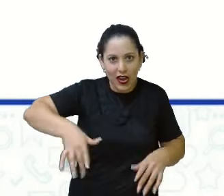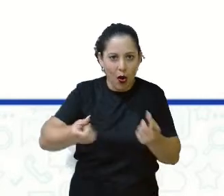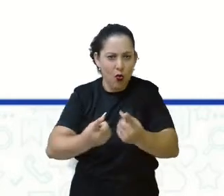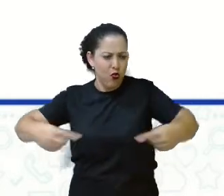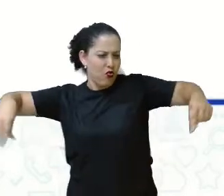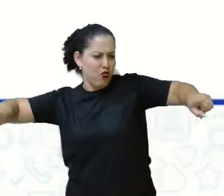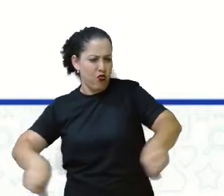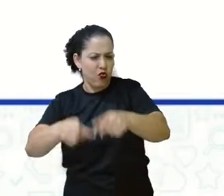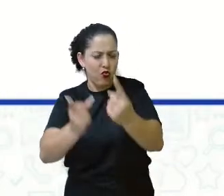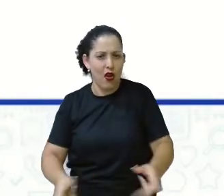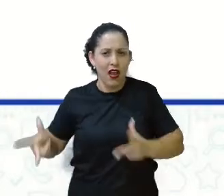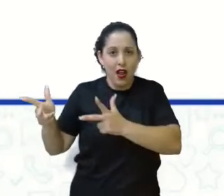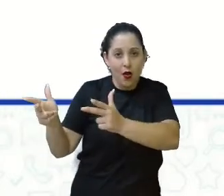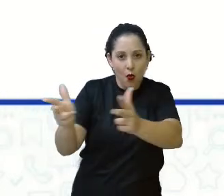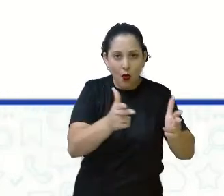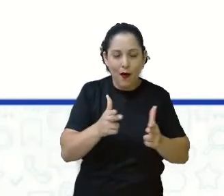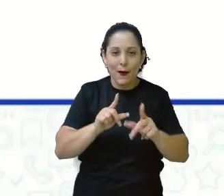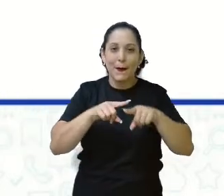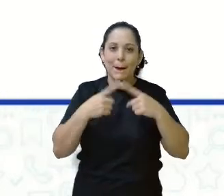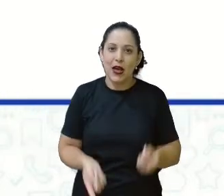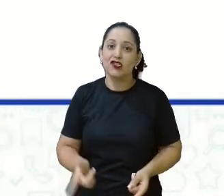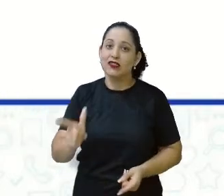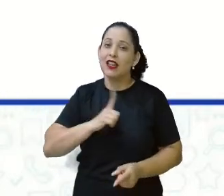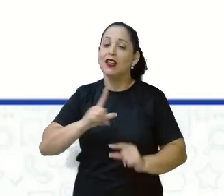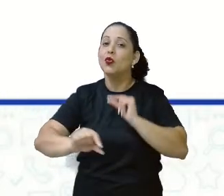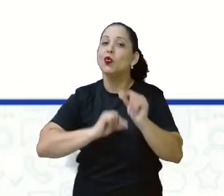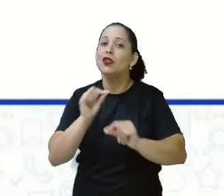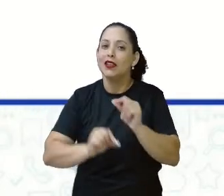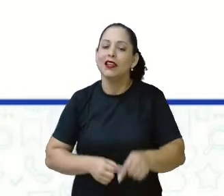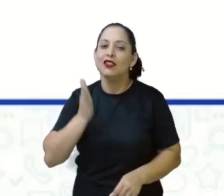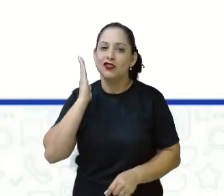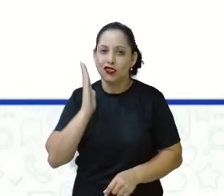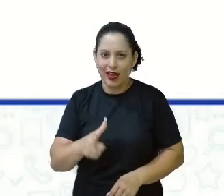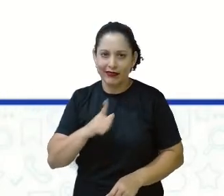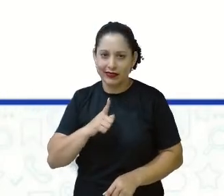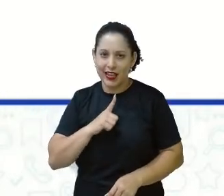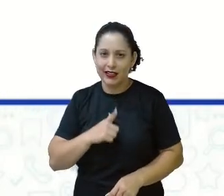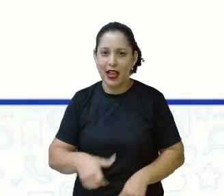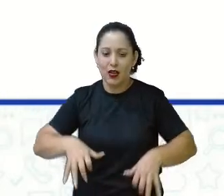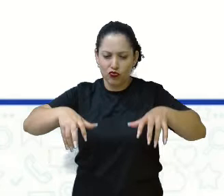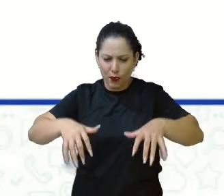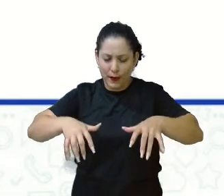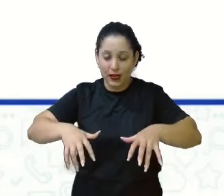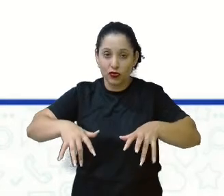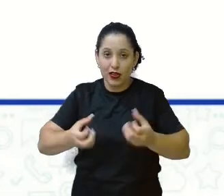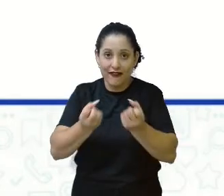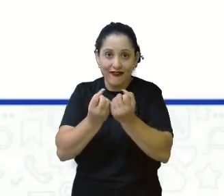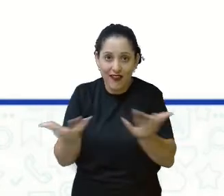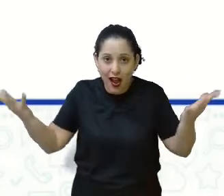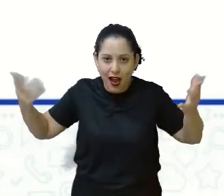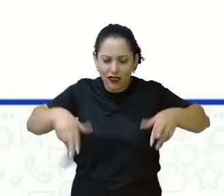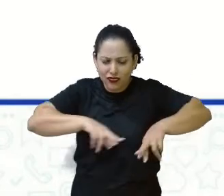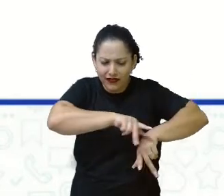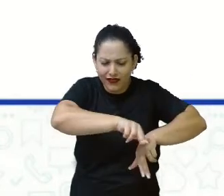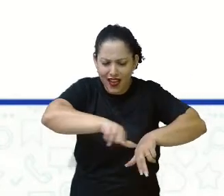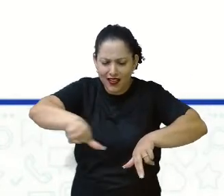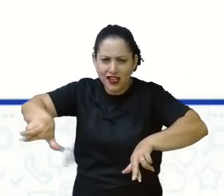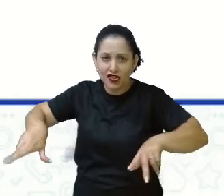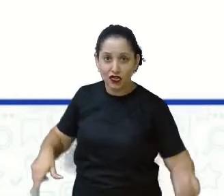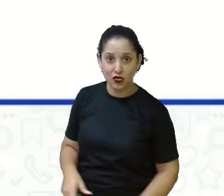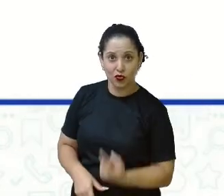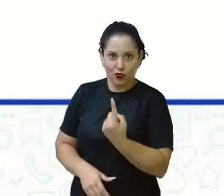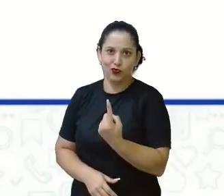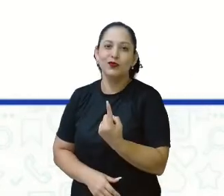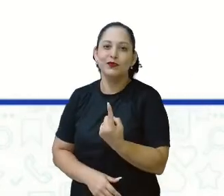Mas existem instrumentos que fazem isso, que são harmônicos, que tocam várias notas diferentes ao mesmo tempo,